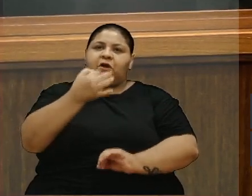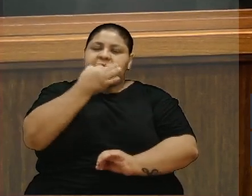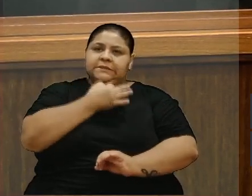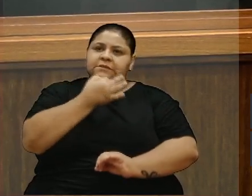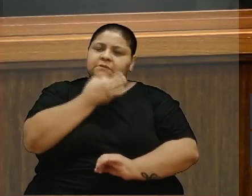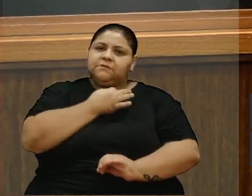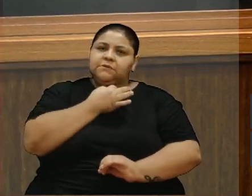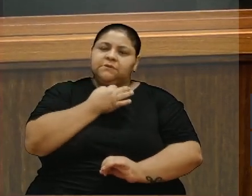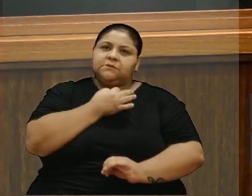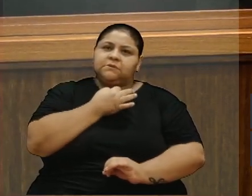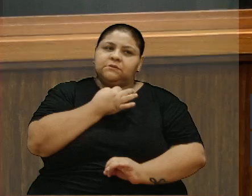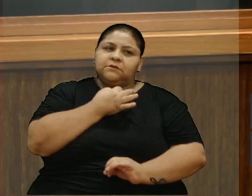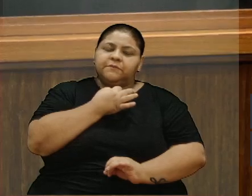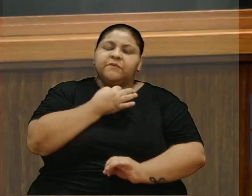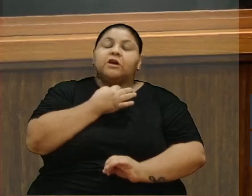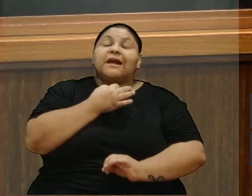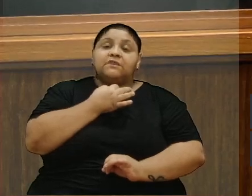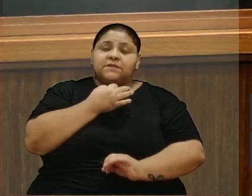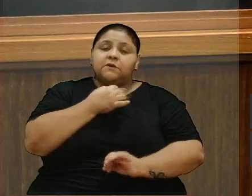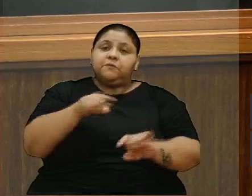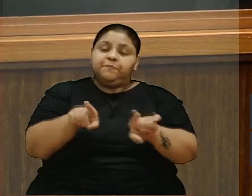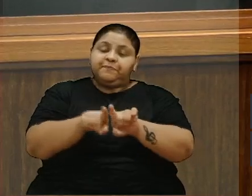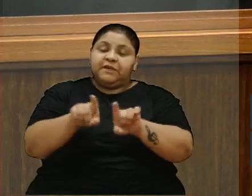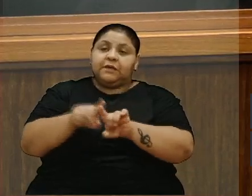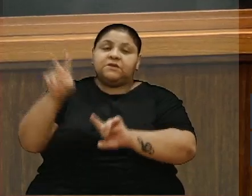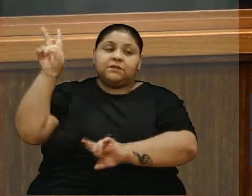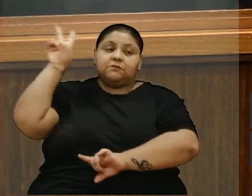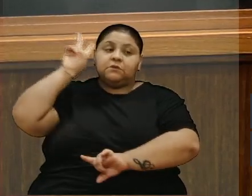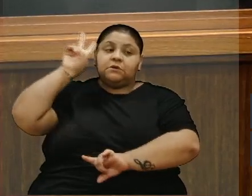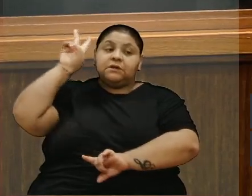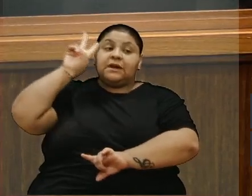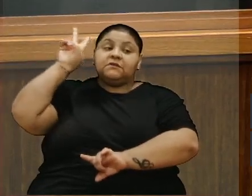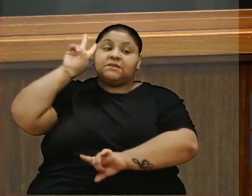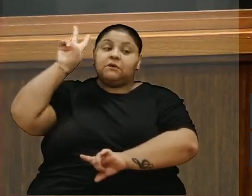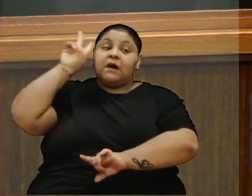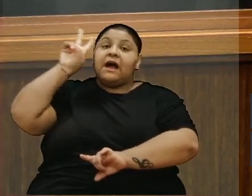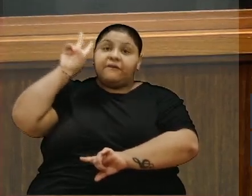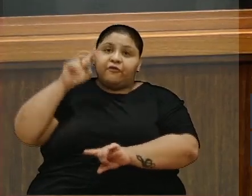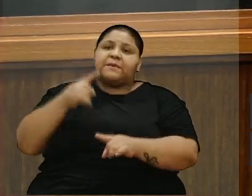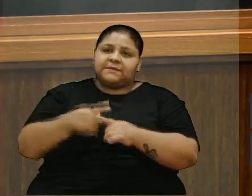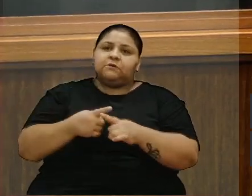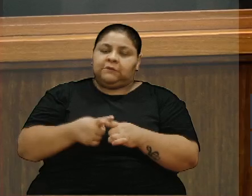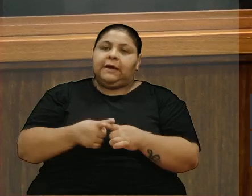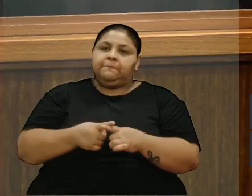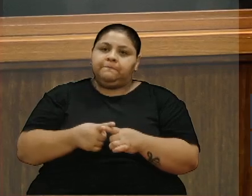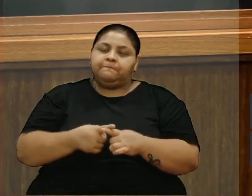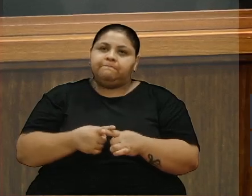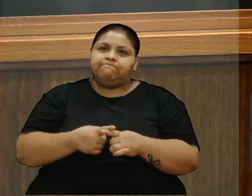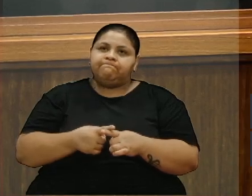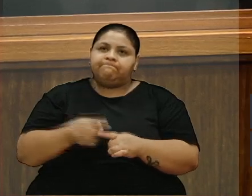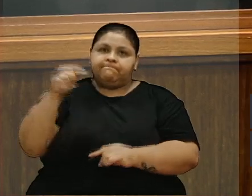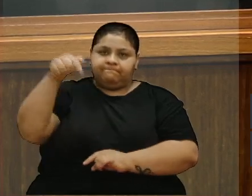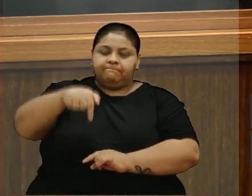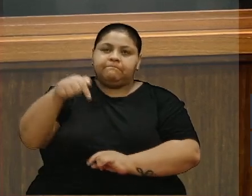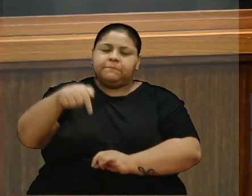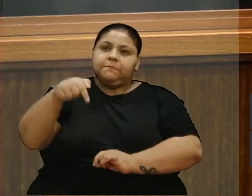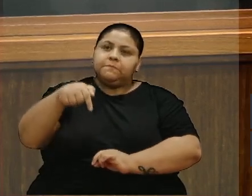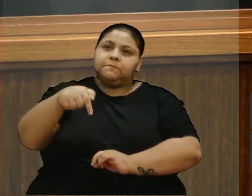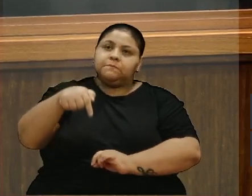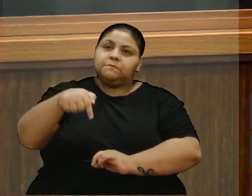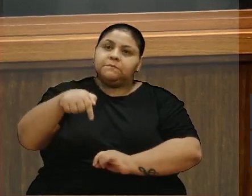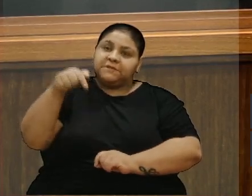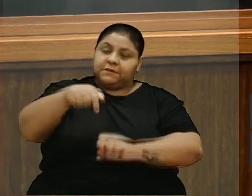sabe que toda a história da universidade, todo o início dela, quanta gente aqui